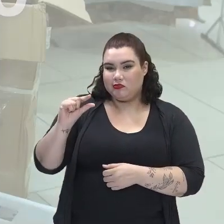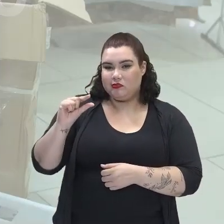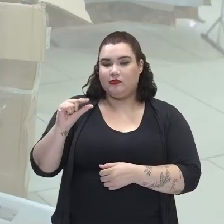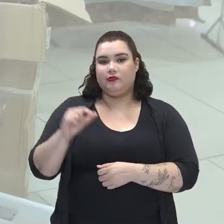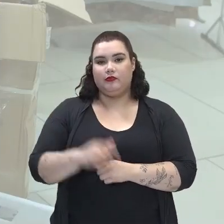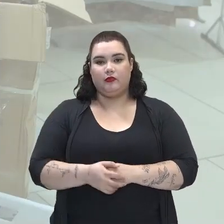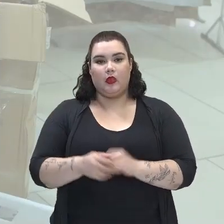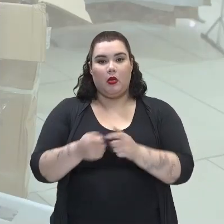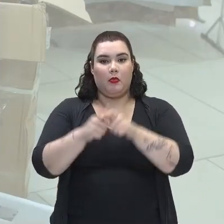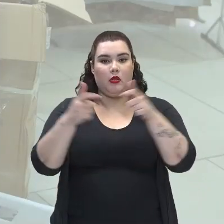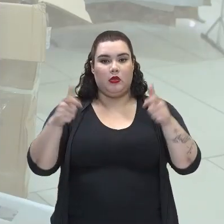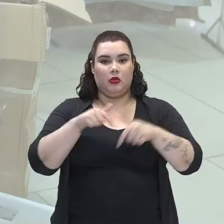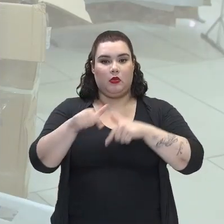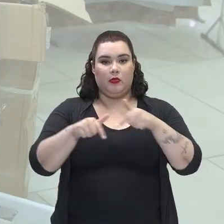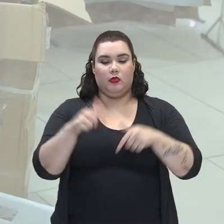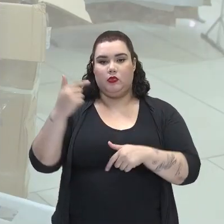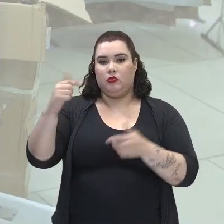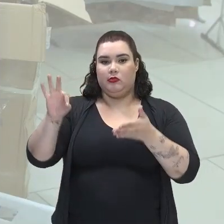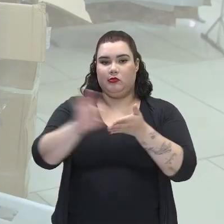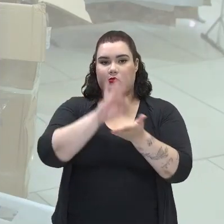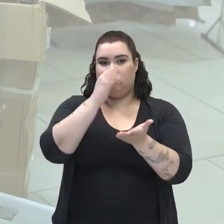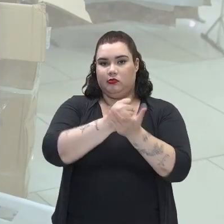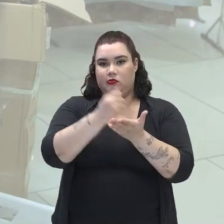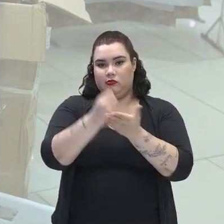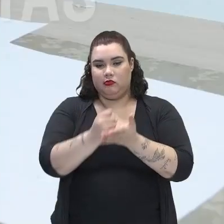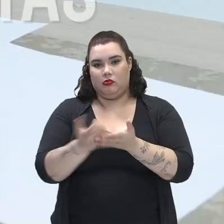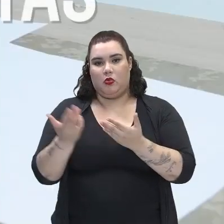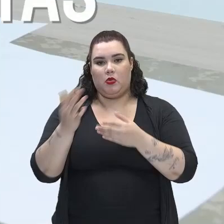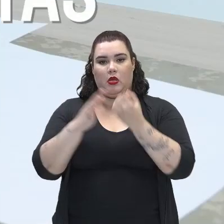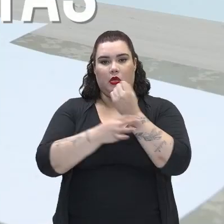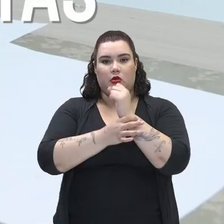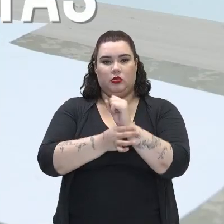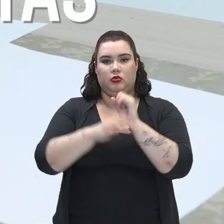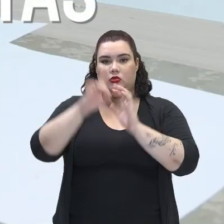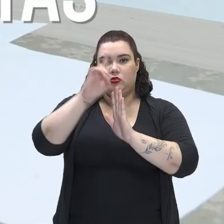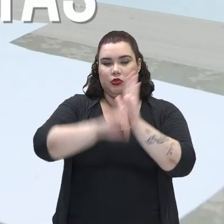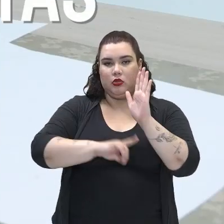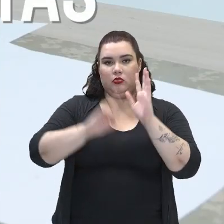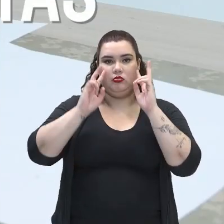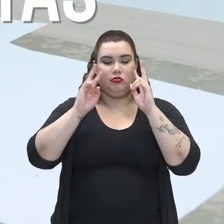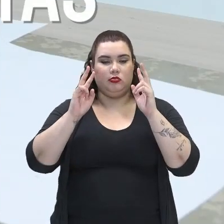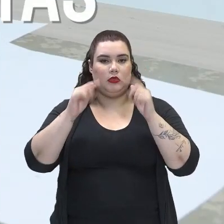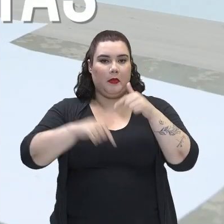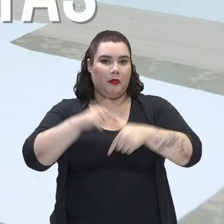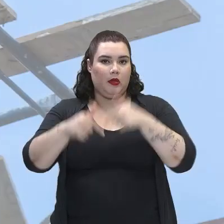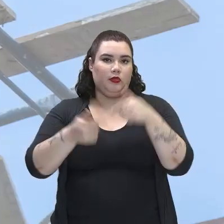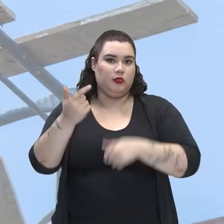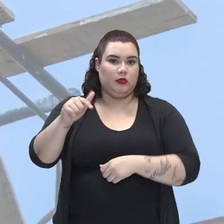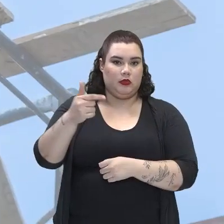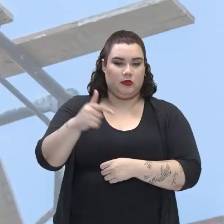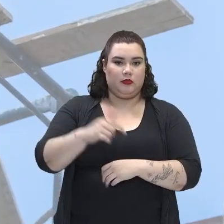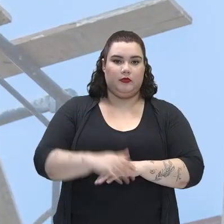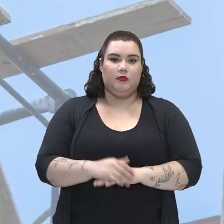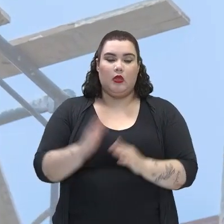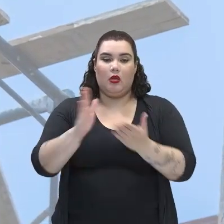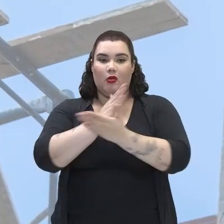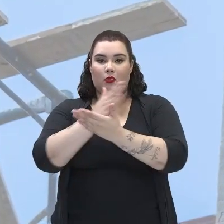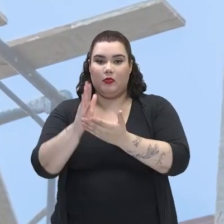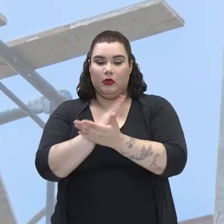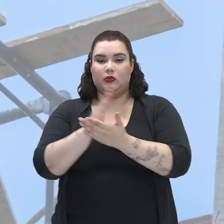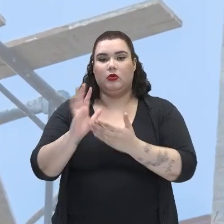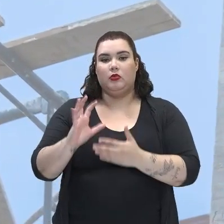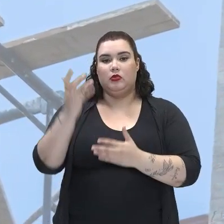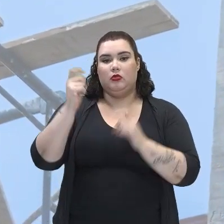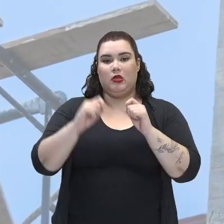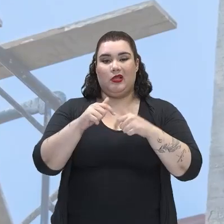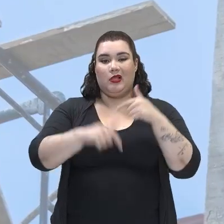Muitos trabalhadores não têm contrato, proteção social ou direitos trabalhistas garantidos. Em alguns casos, as